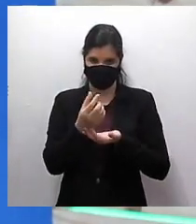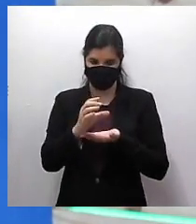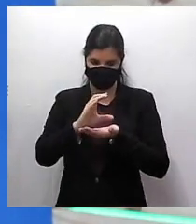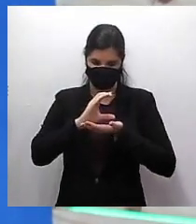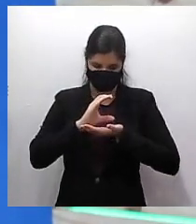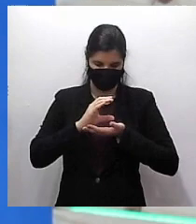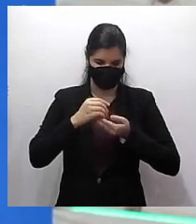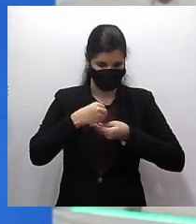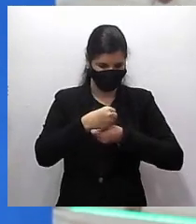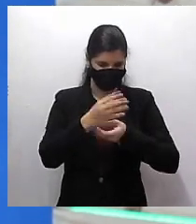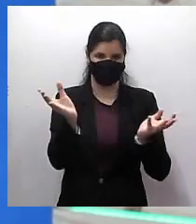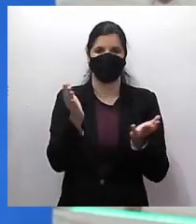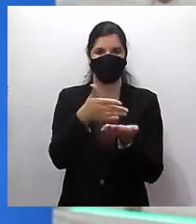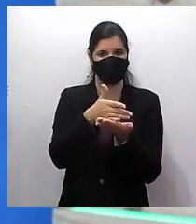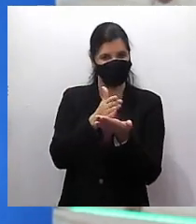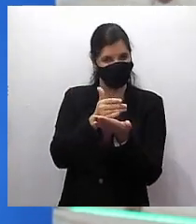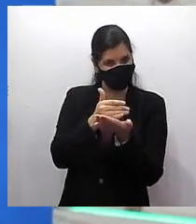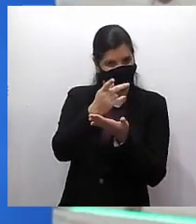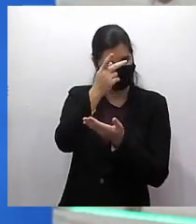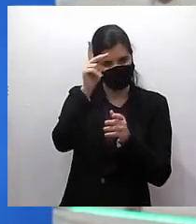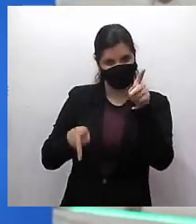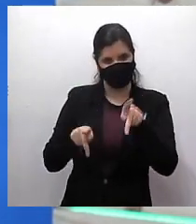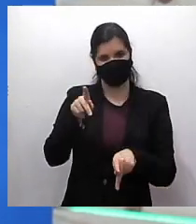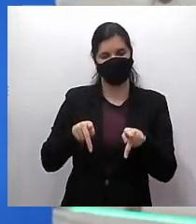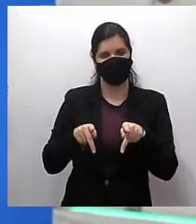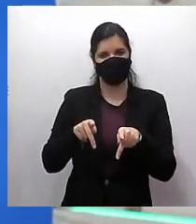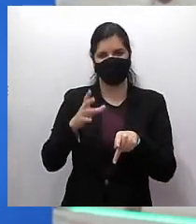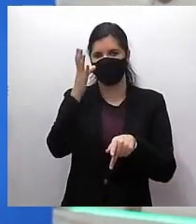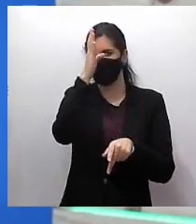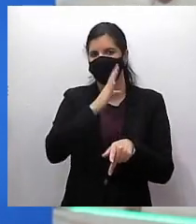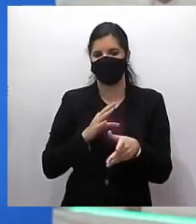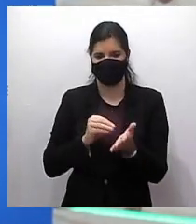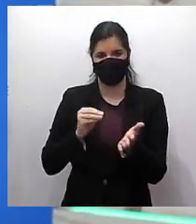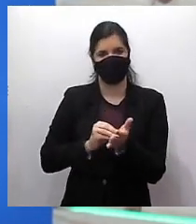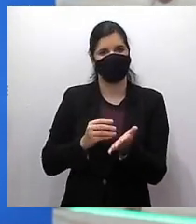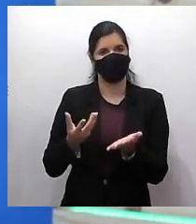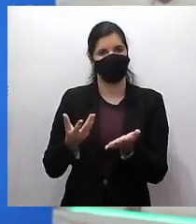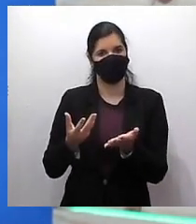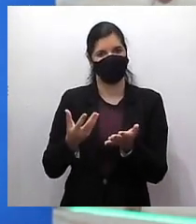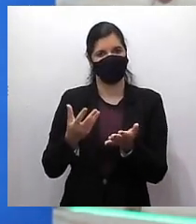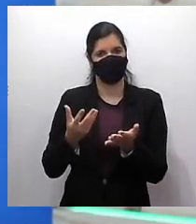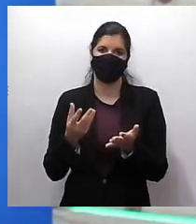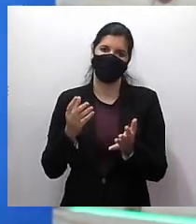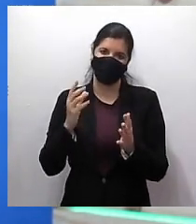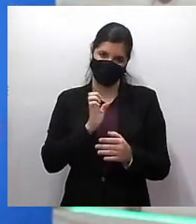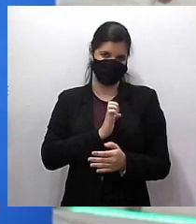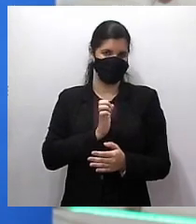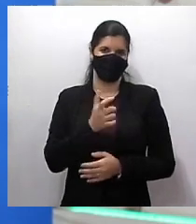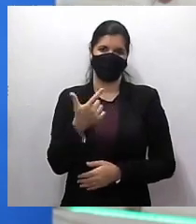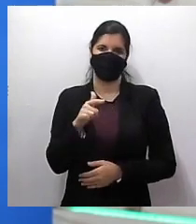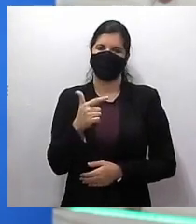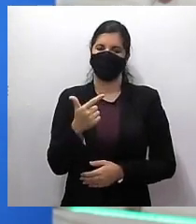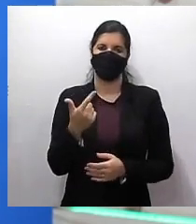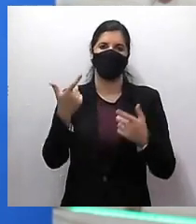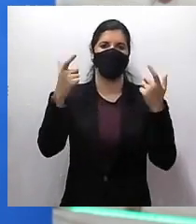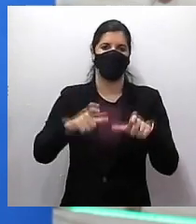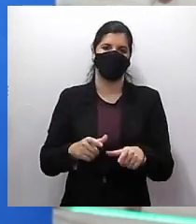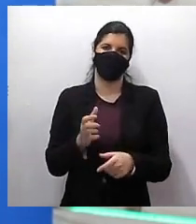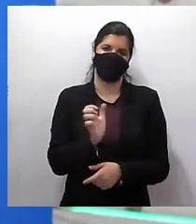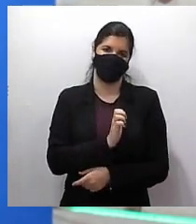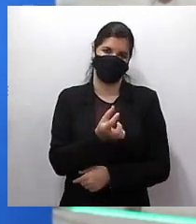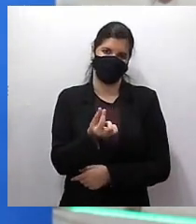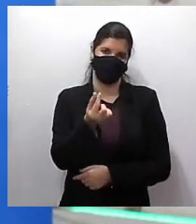9º país mais rico do mundo, por que o brasileiro não está entre os povos mais ricos do mundo? Para onde vai esta riqueza,